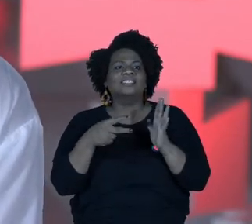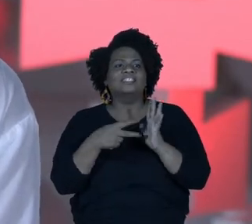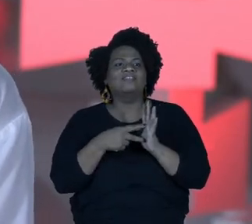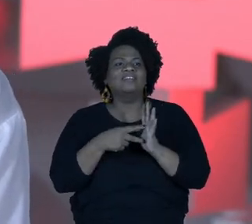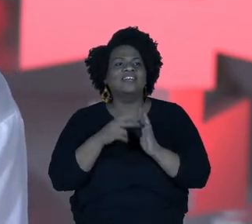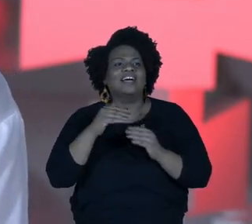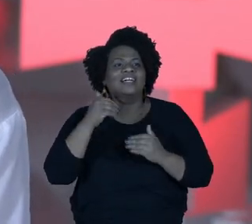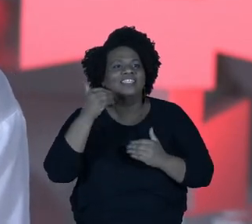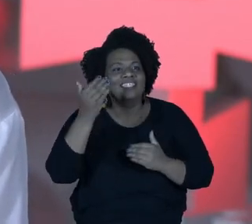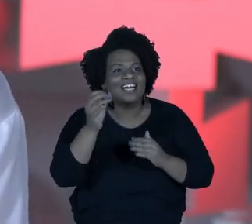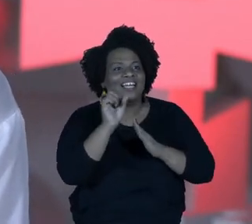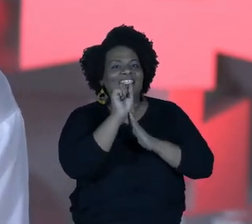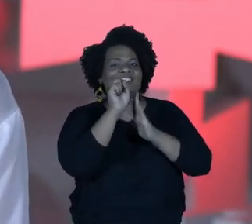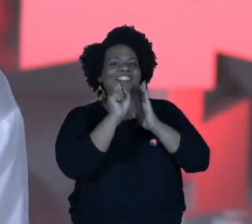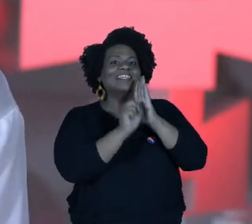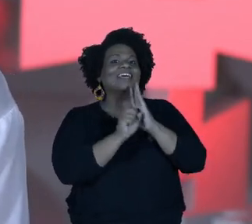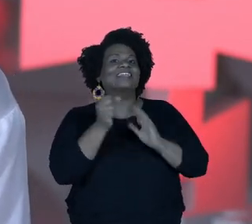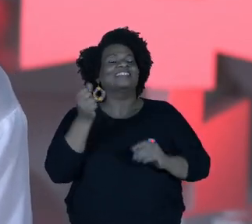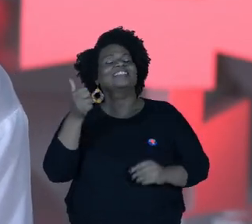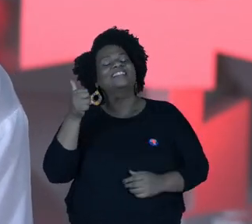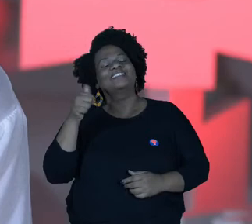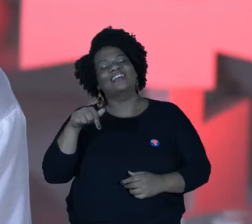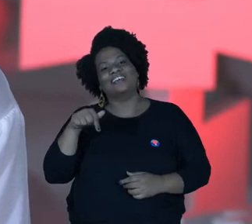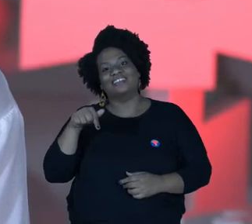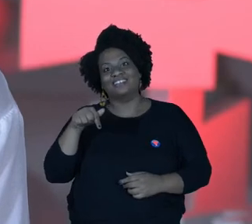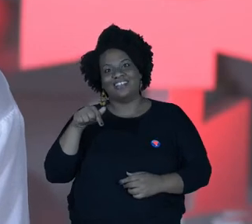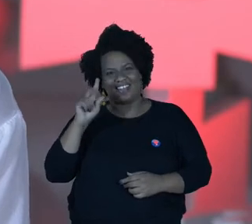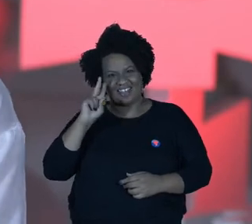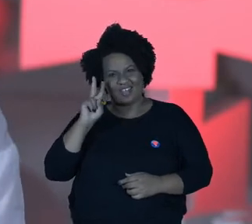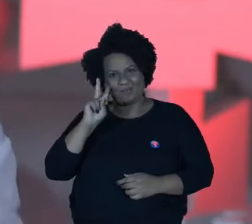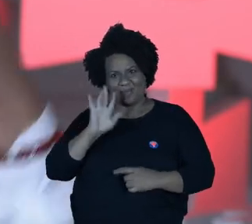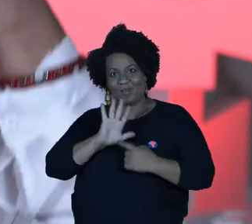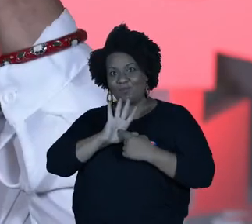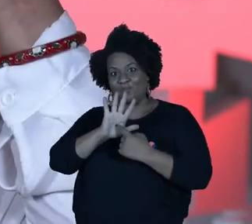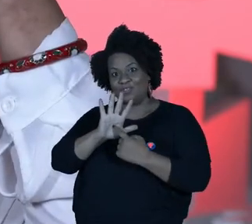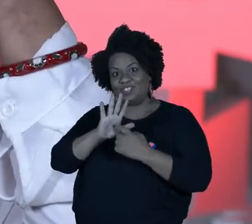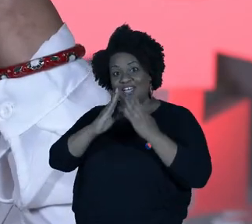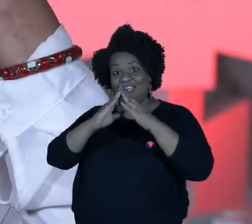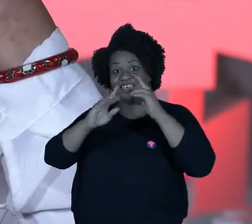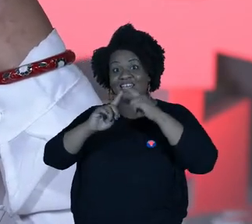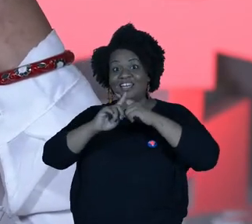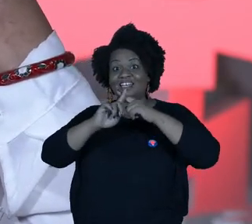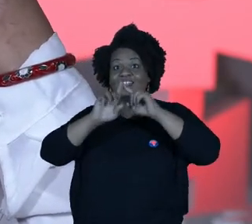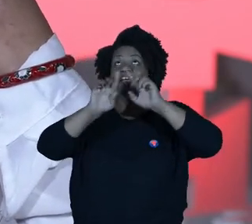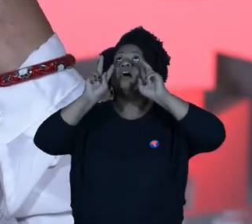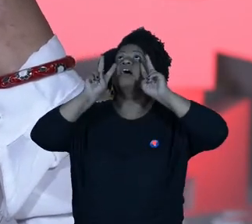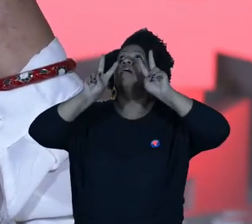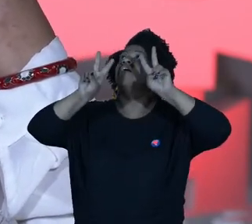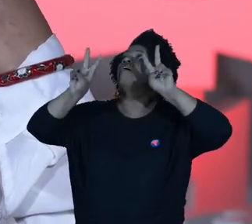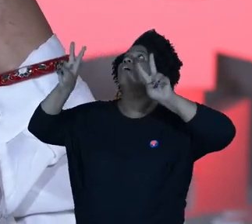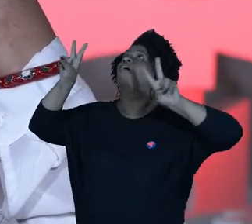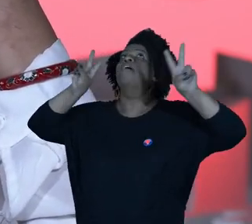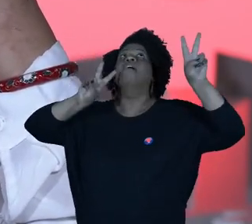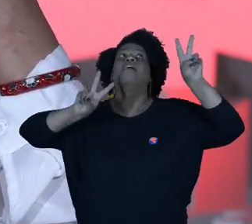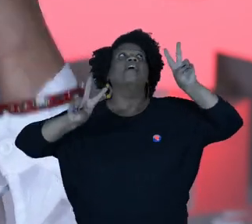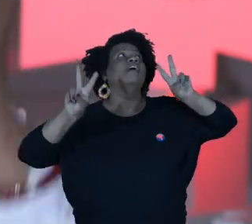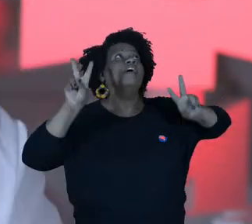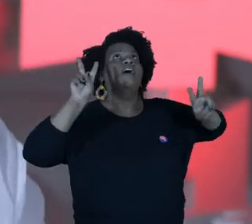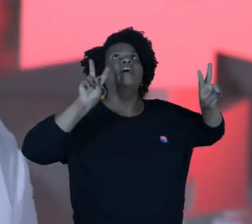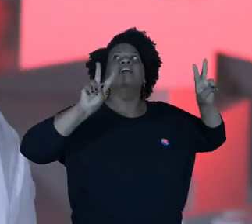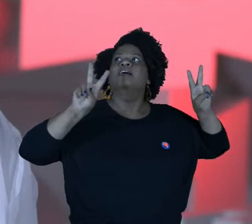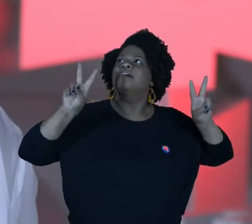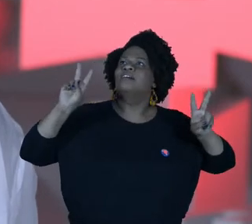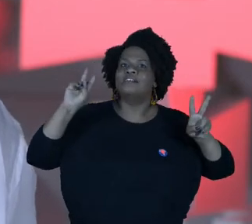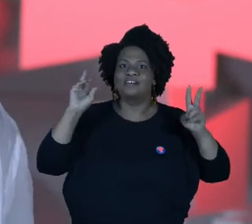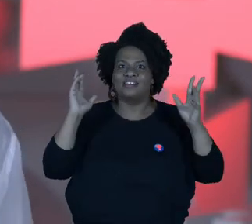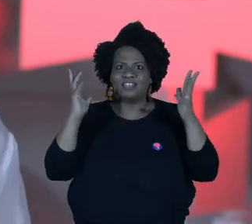atrás do século XVII, que eu mostrei para vocês, o teto da igreja, a pintura de teto de André